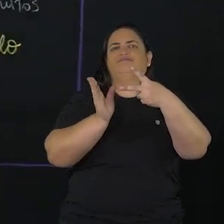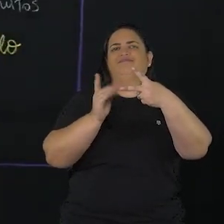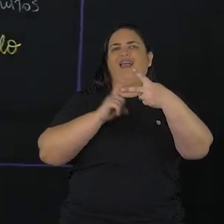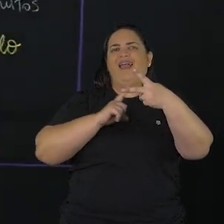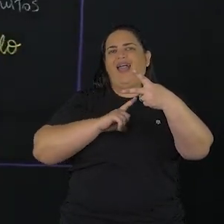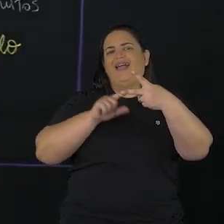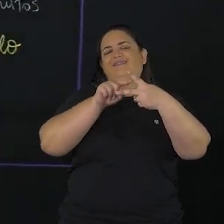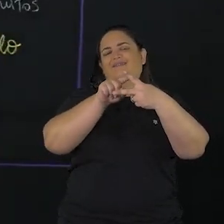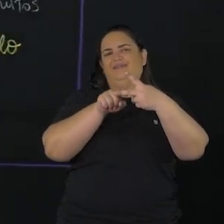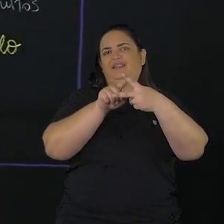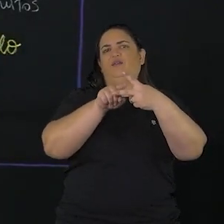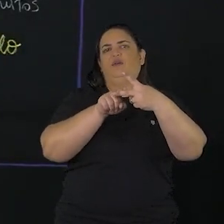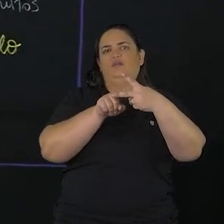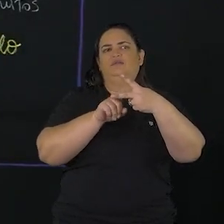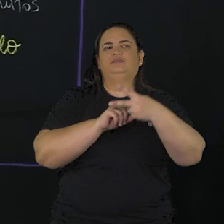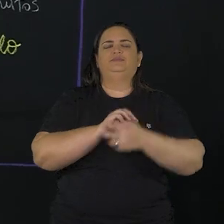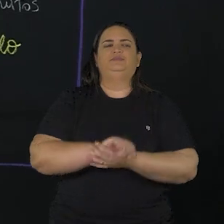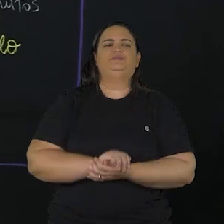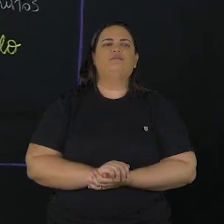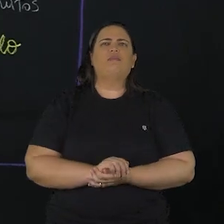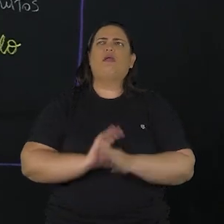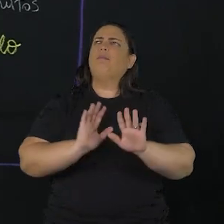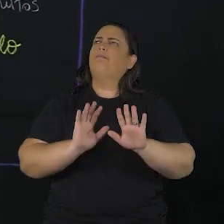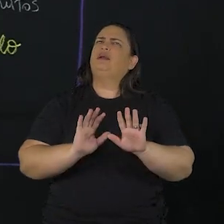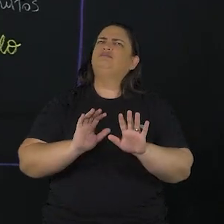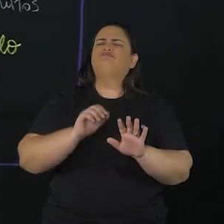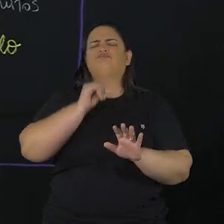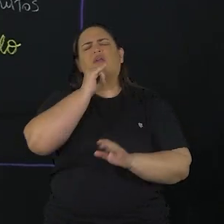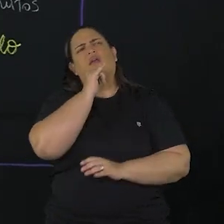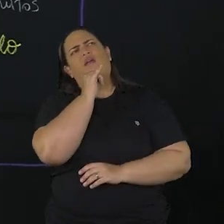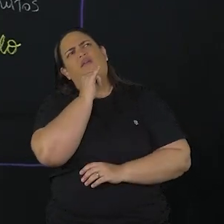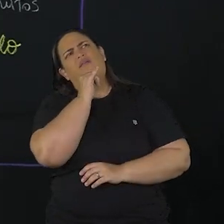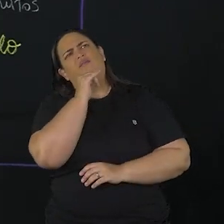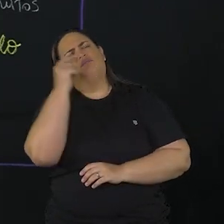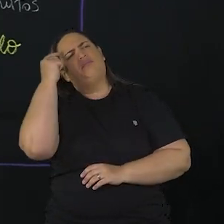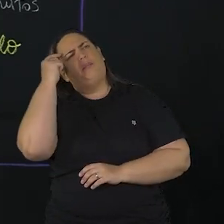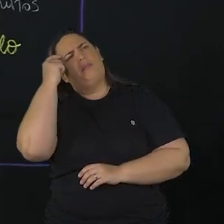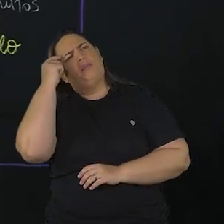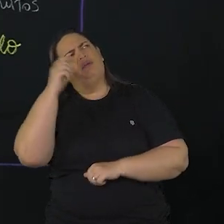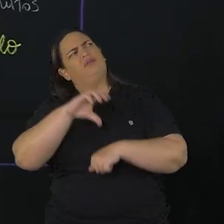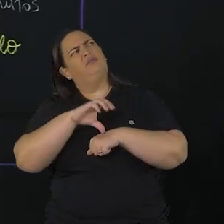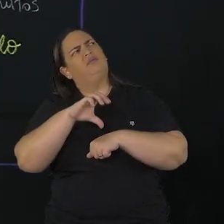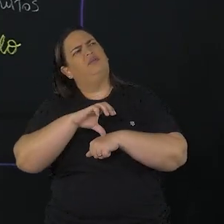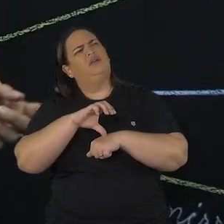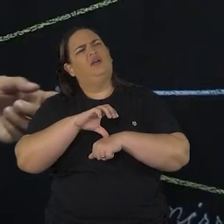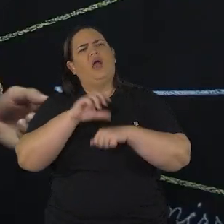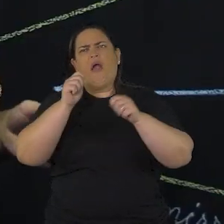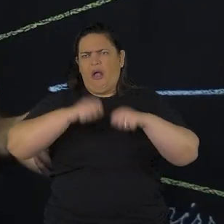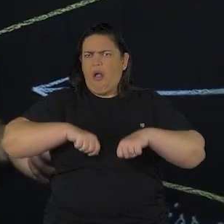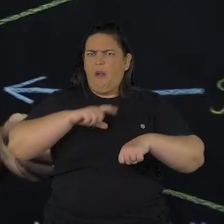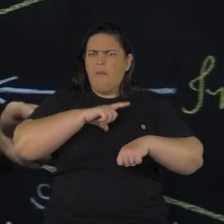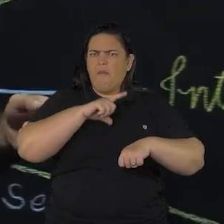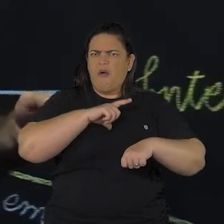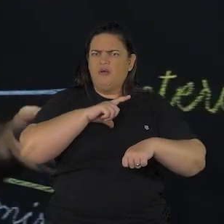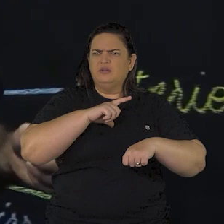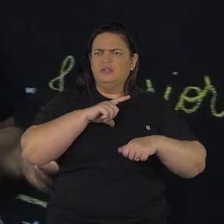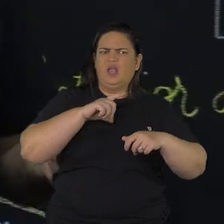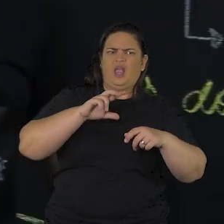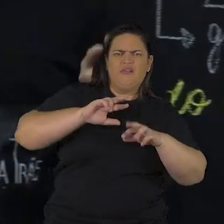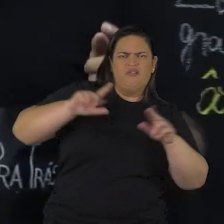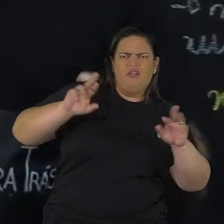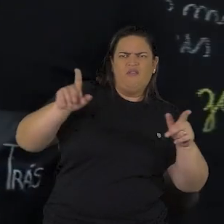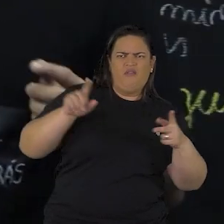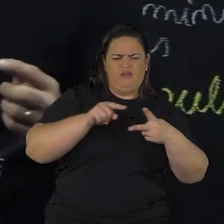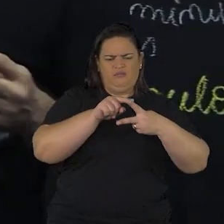eu posso ter alguma situação em que não há abertura entre as semirretas? Com toda certeza,